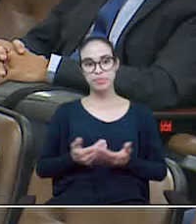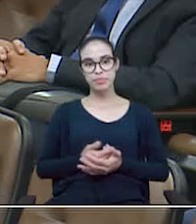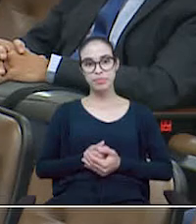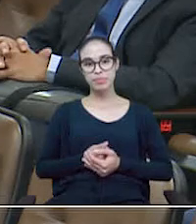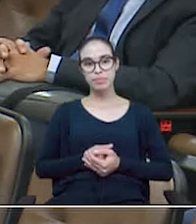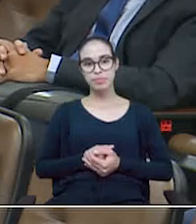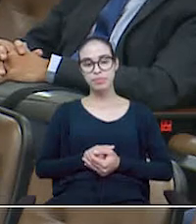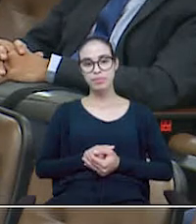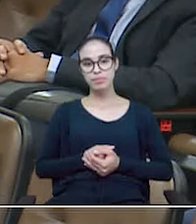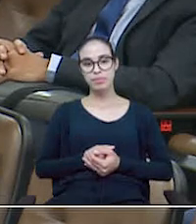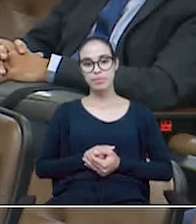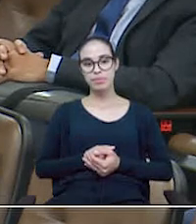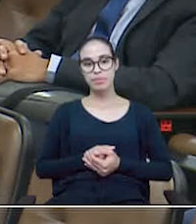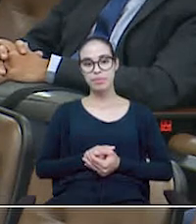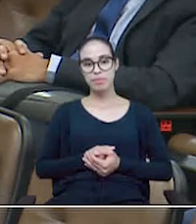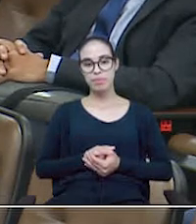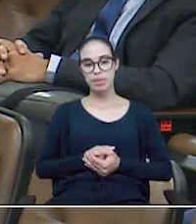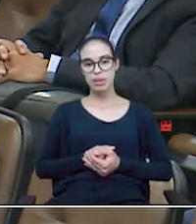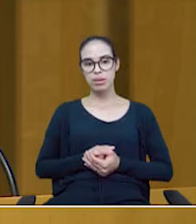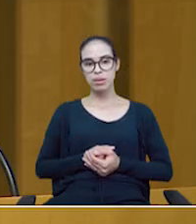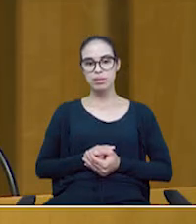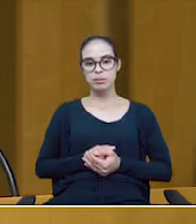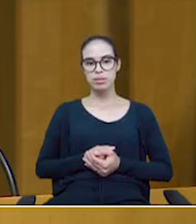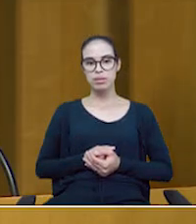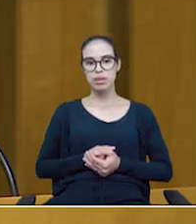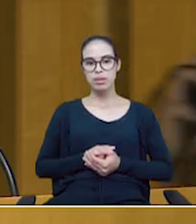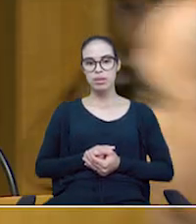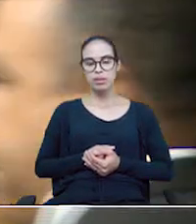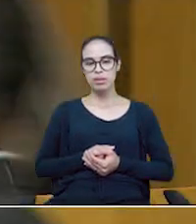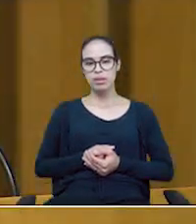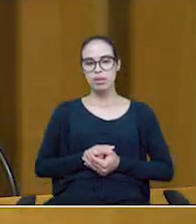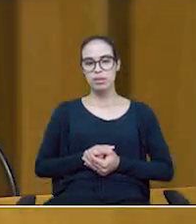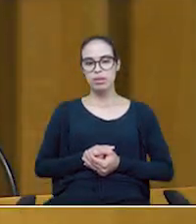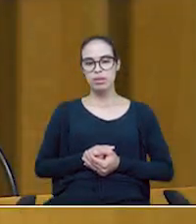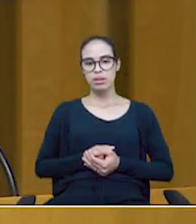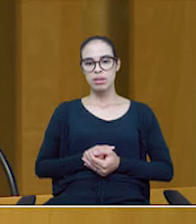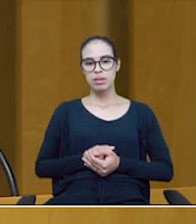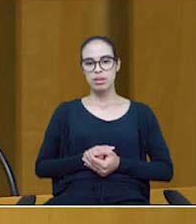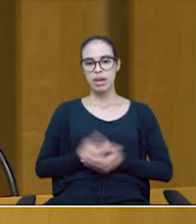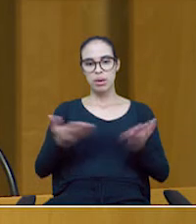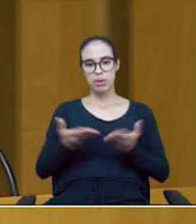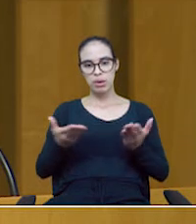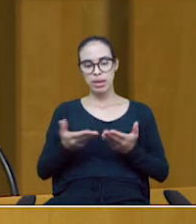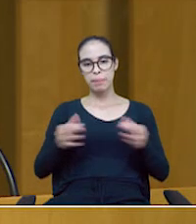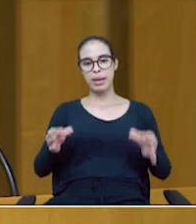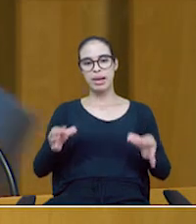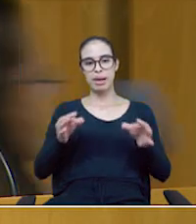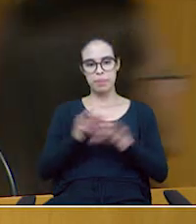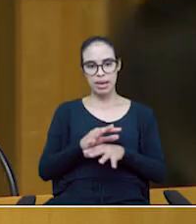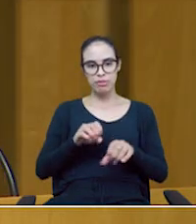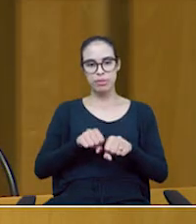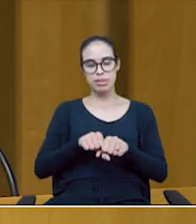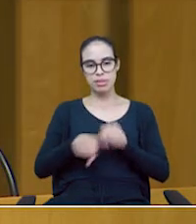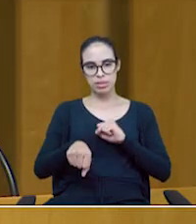E agora, para o encerramento do 10º curso de formação continuada